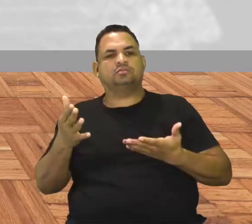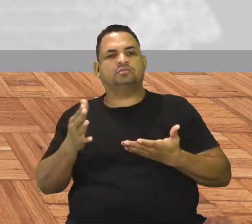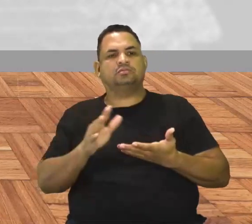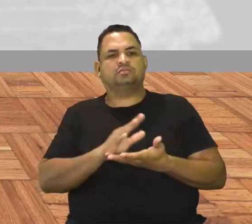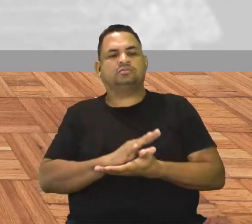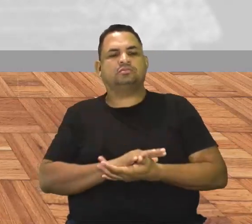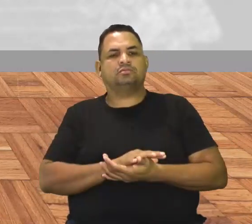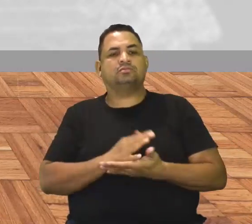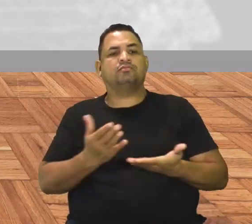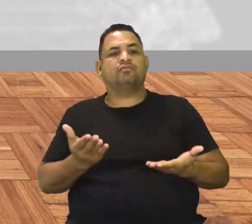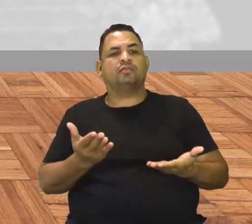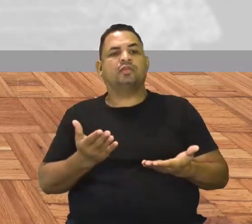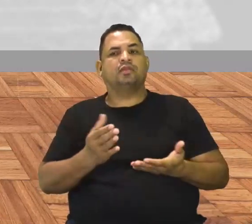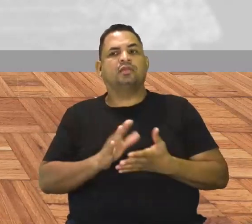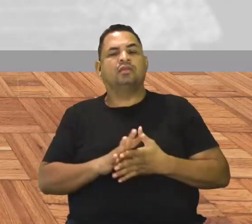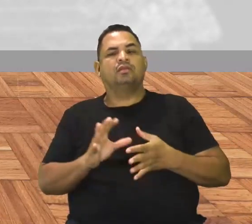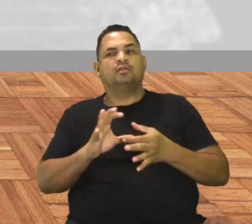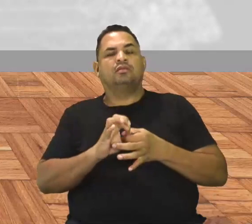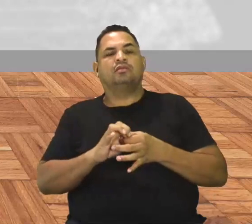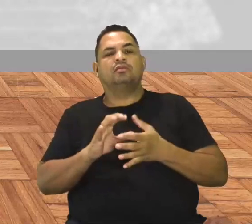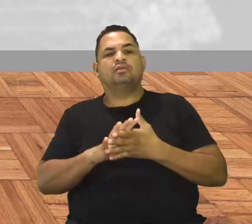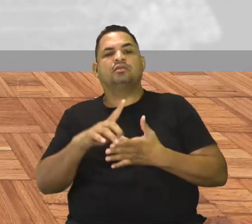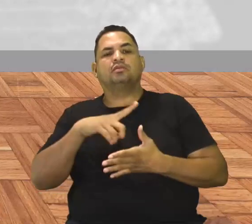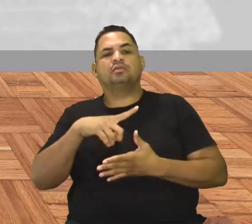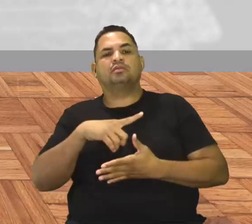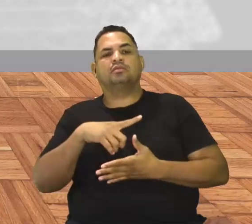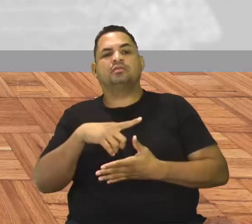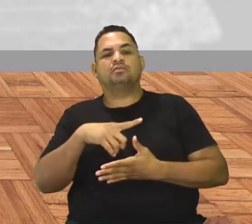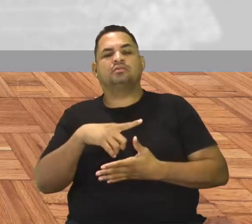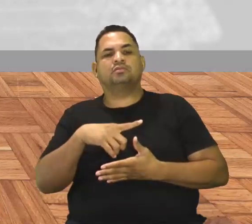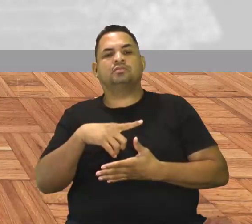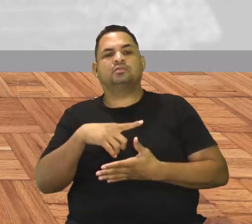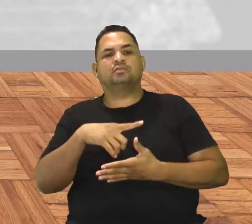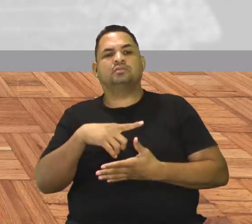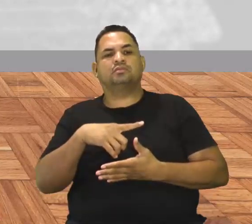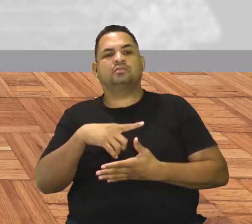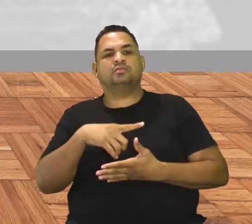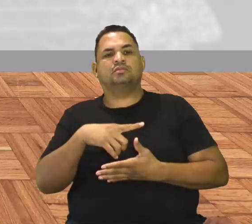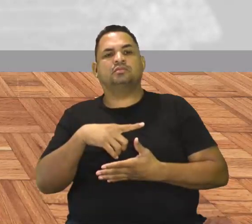de a União Europeia possuir ali o